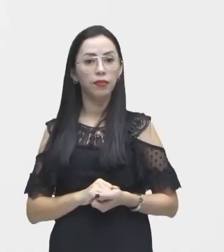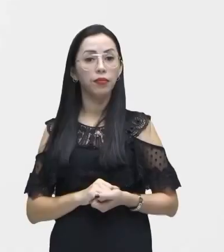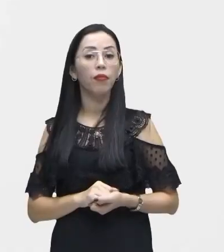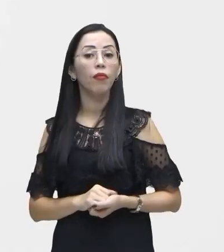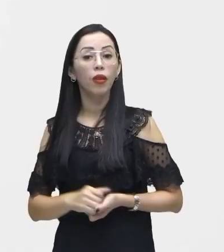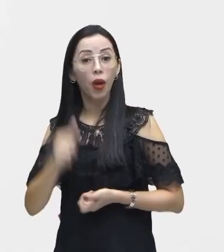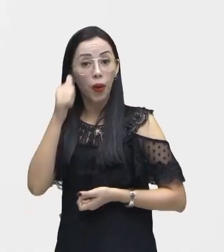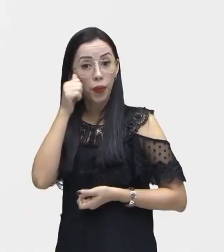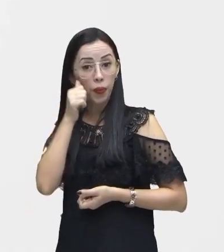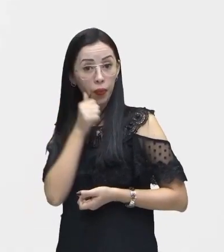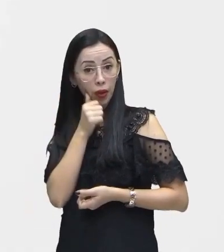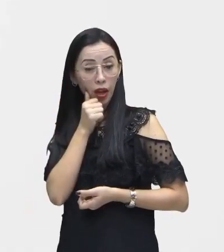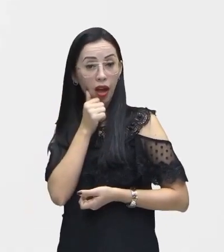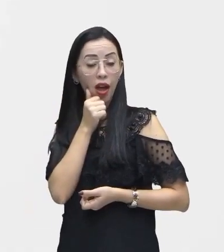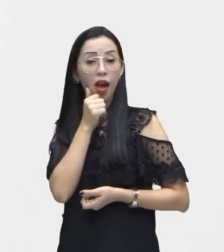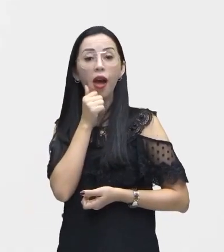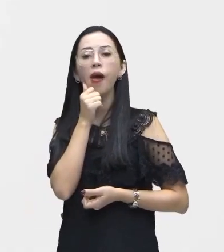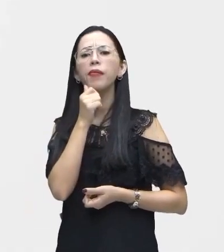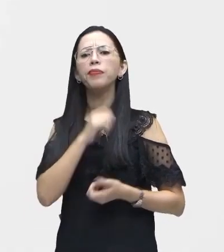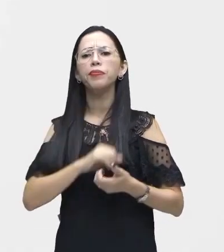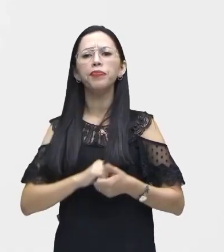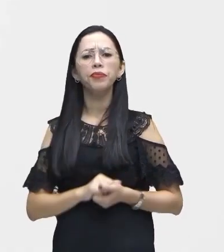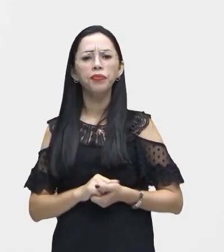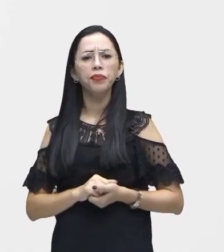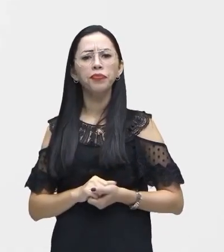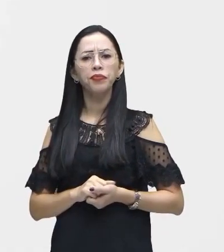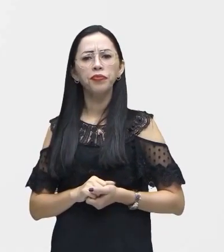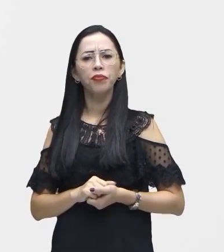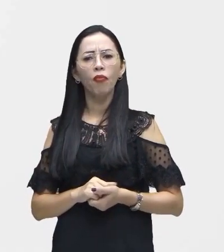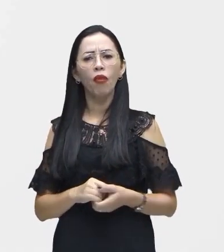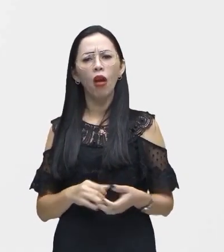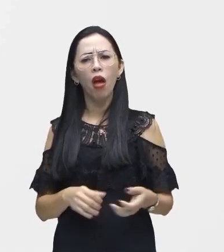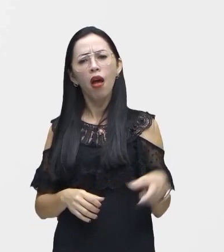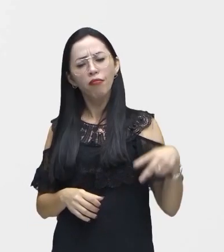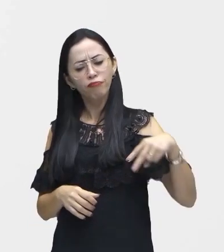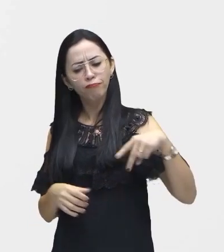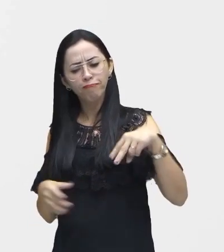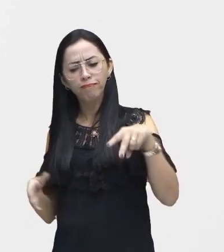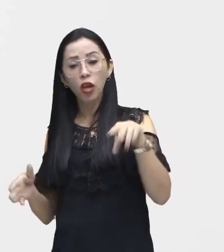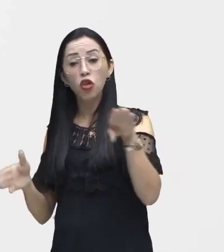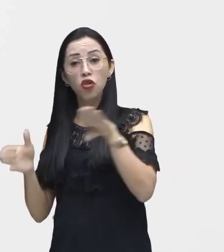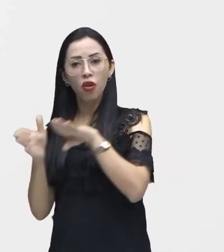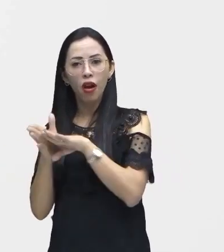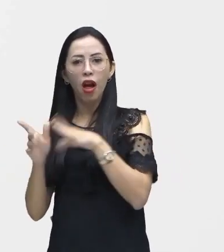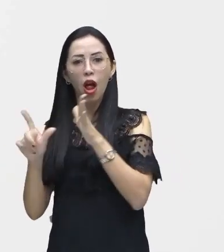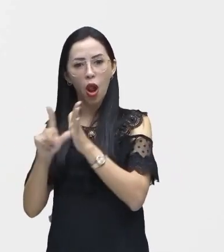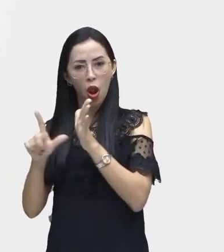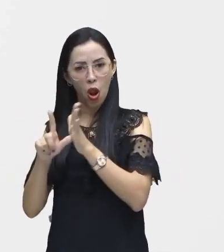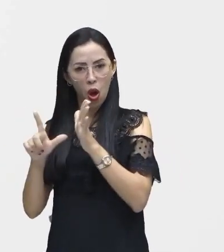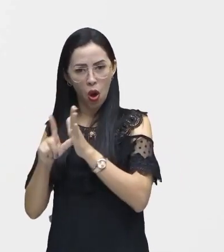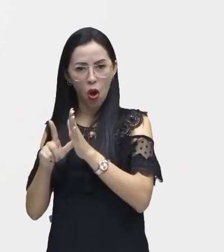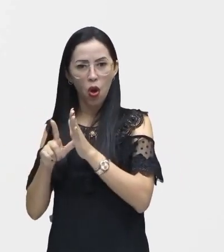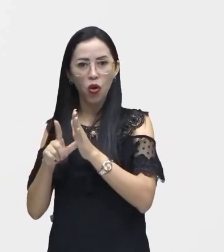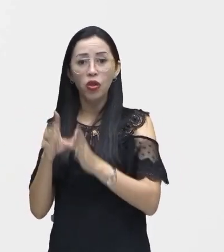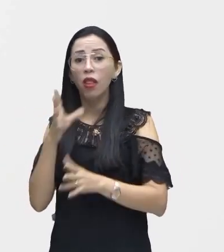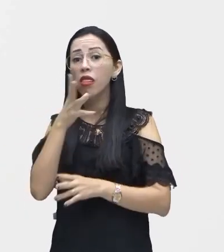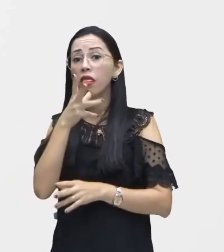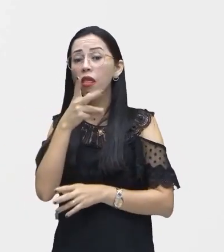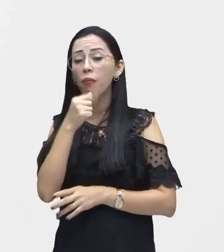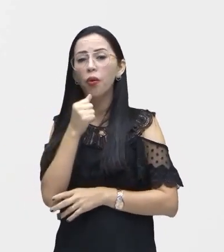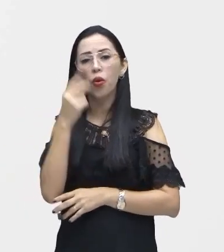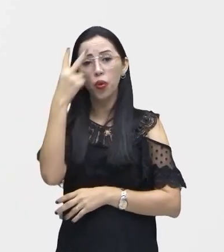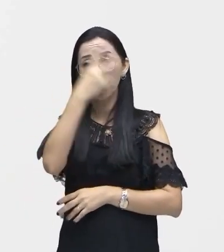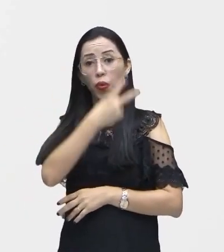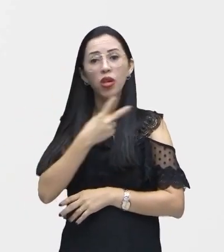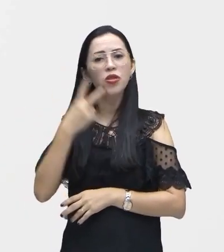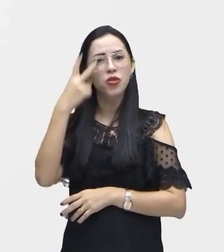Paula levou 2 horas para chegar até a loja que gosta no centro da cidade. O tempo que Paula levou para chegar até